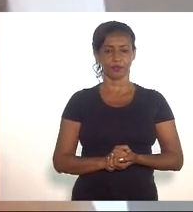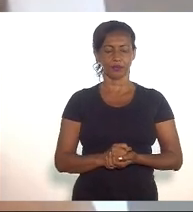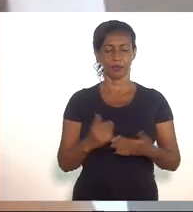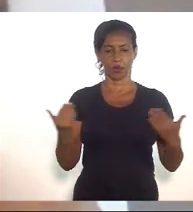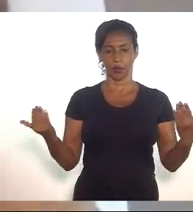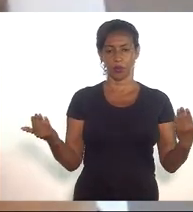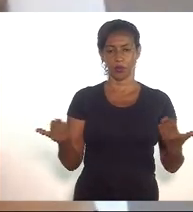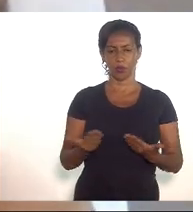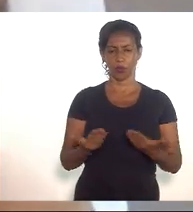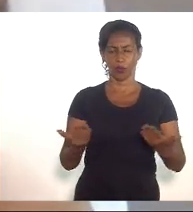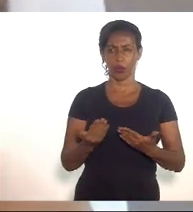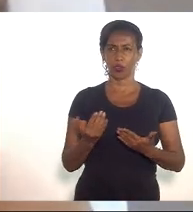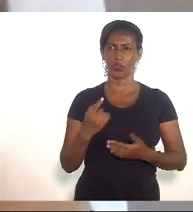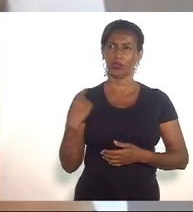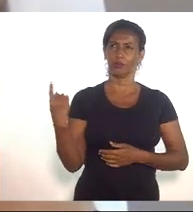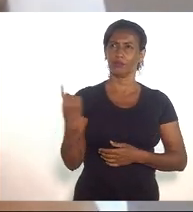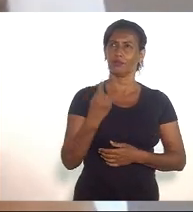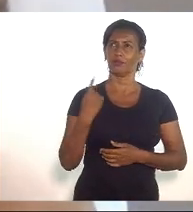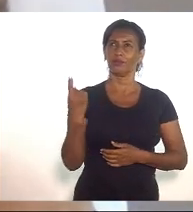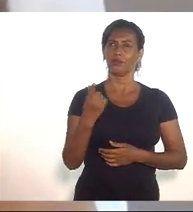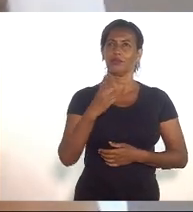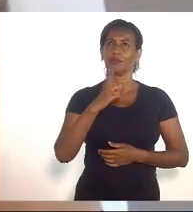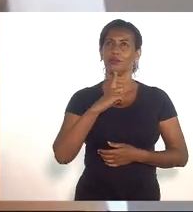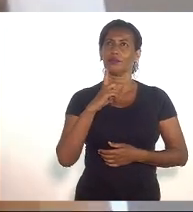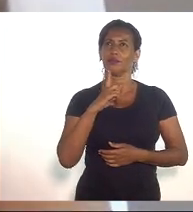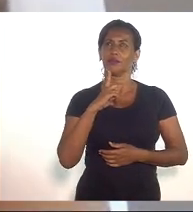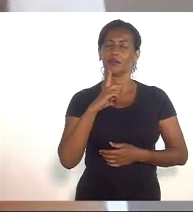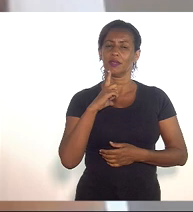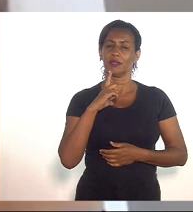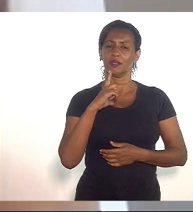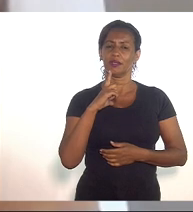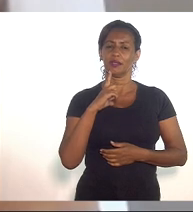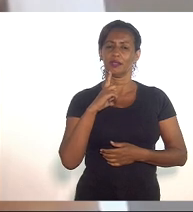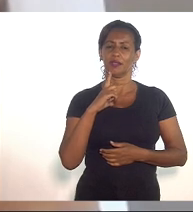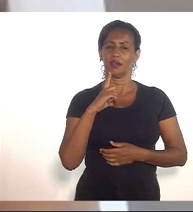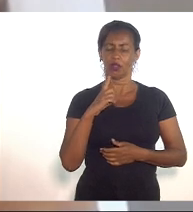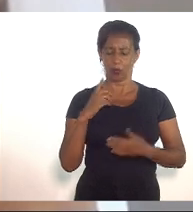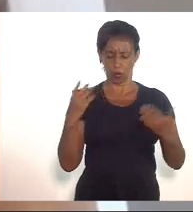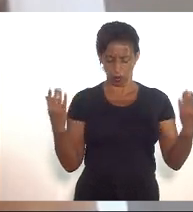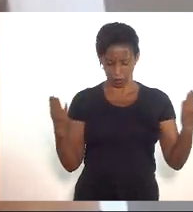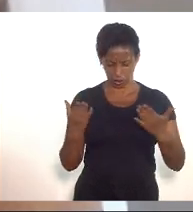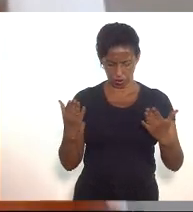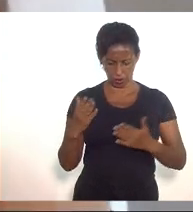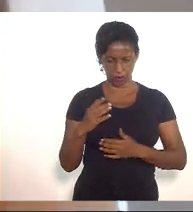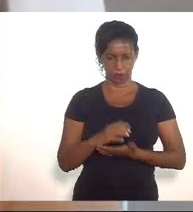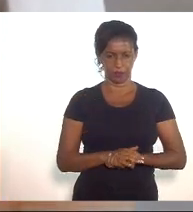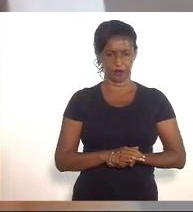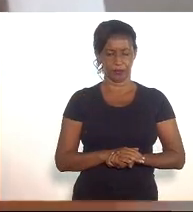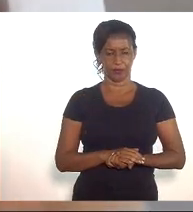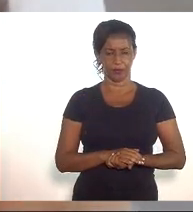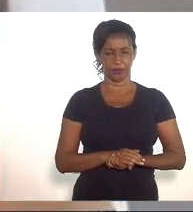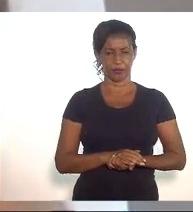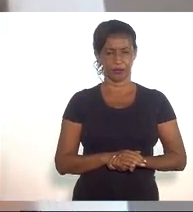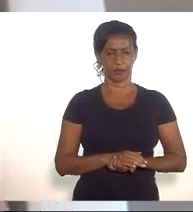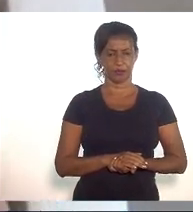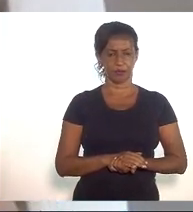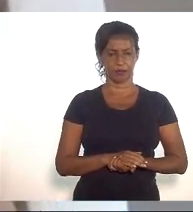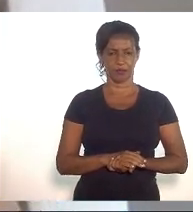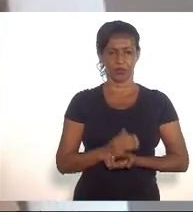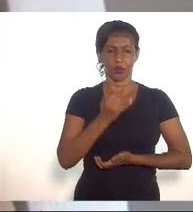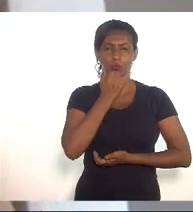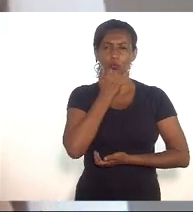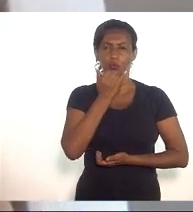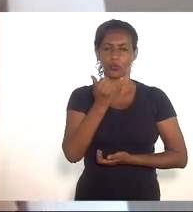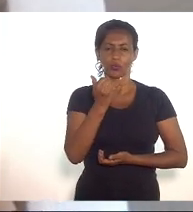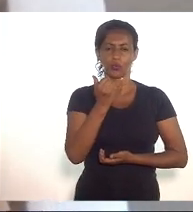hoje, a gente tem, em média, nessa LOA que está em vigor, né? Porque desculpa eu estar